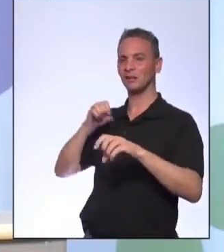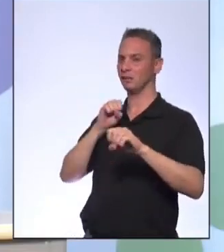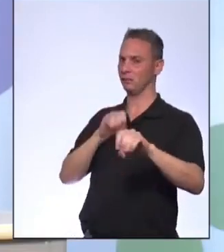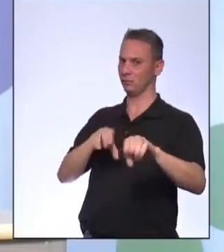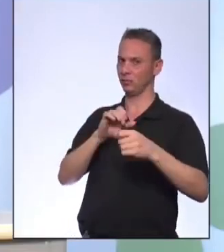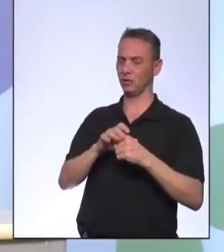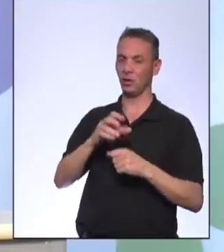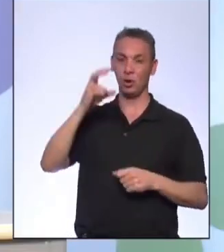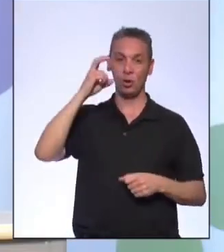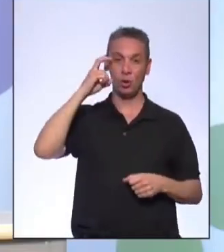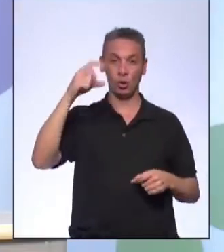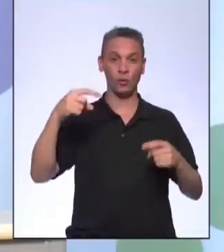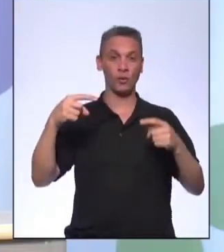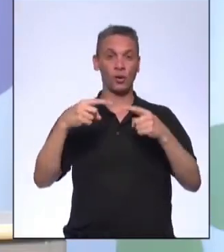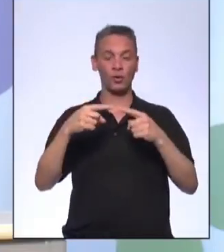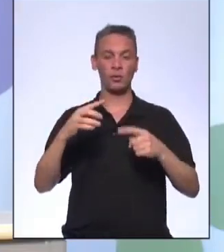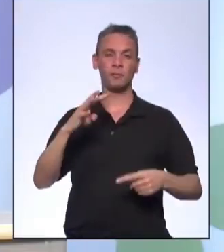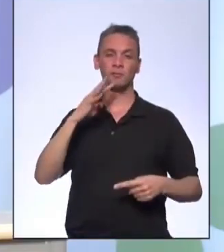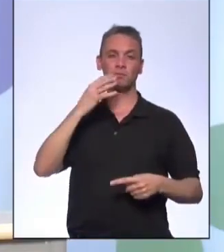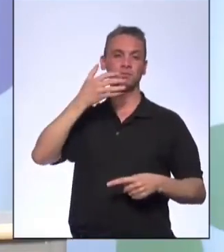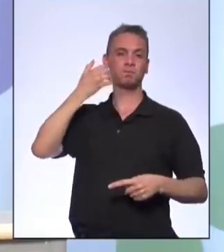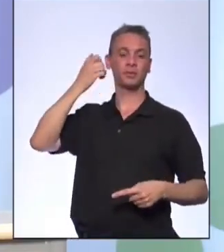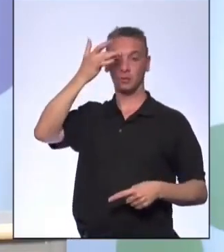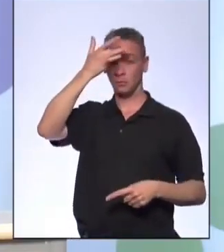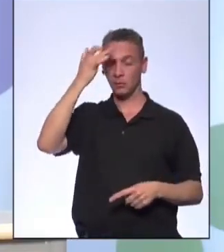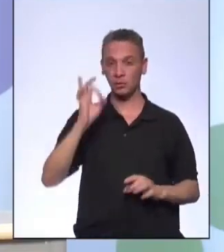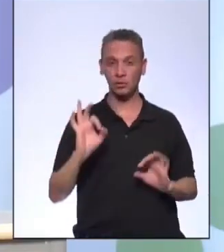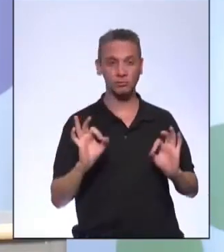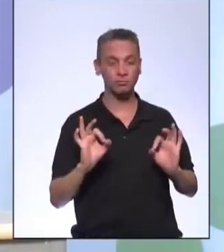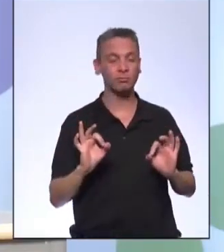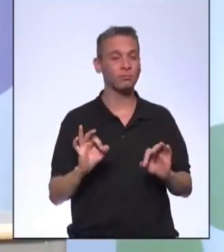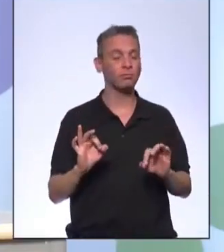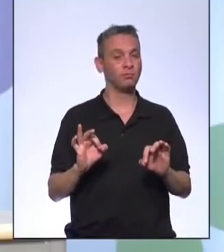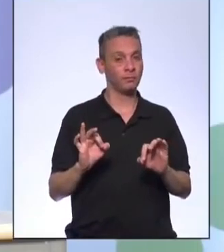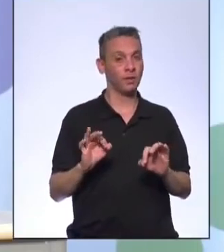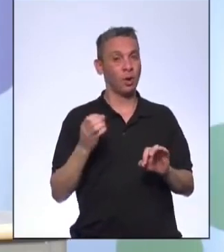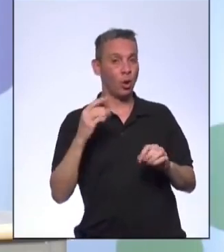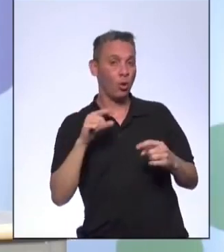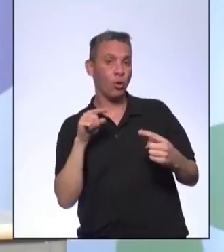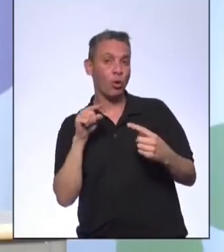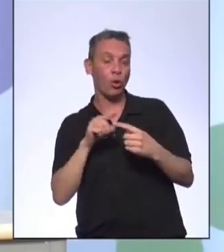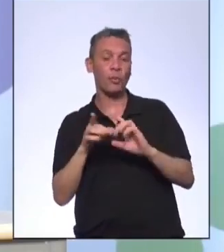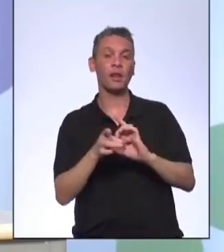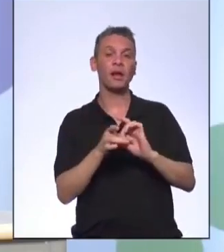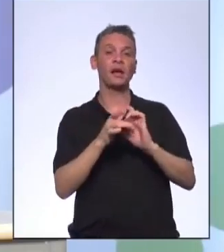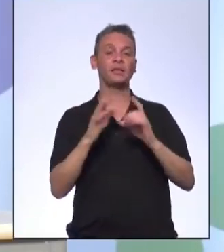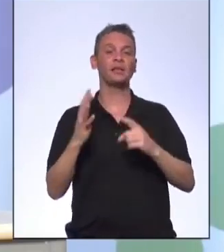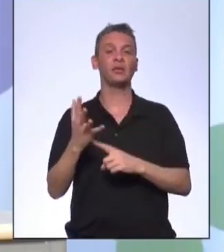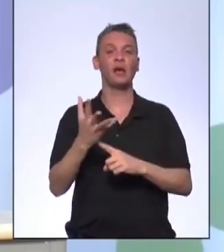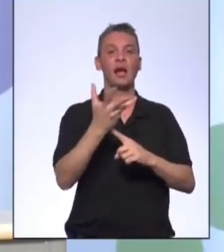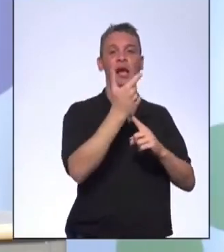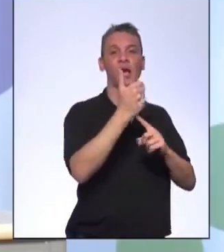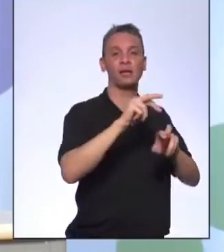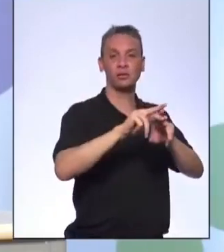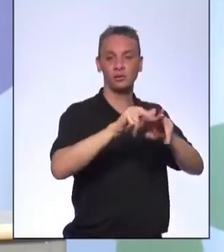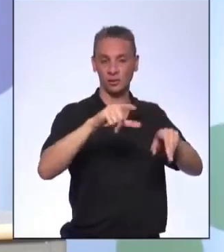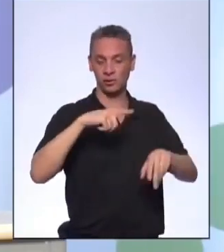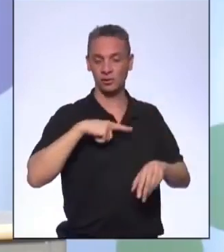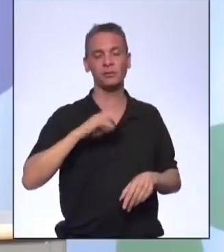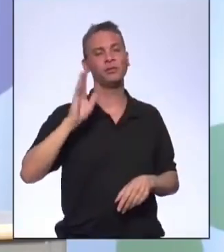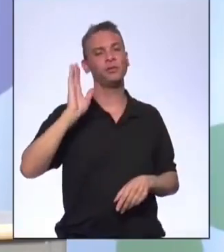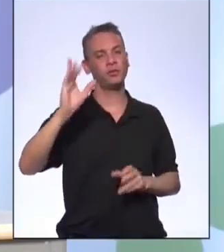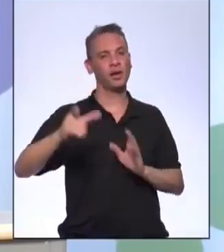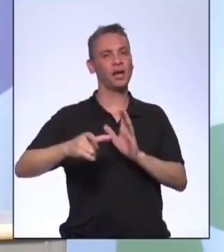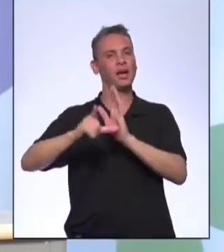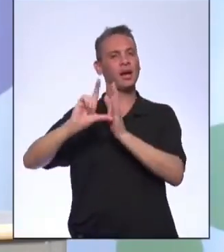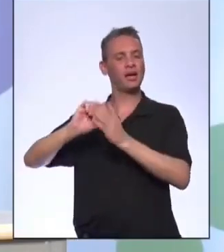está relacionada com o nível de conhecimento, que cultura tem a ver com acesso à arte. E nós já discutimos